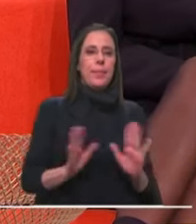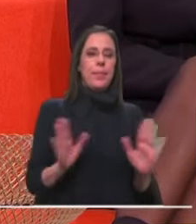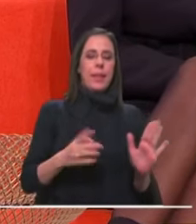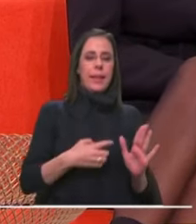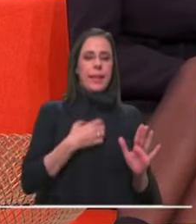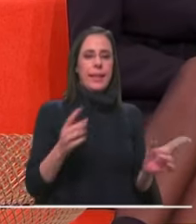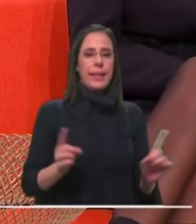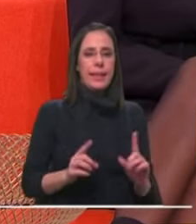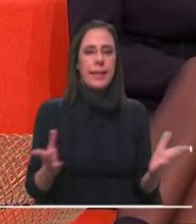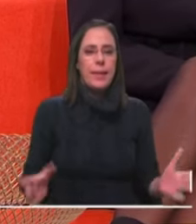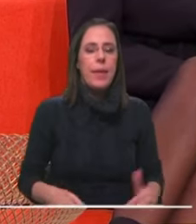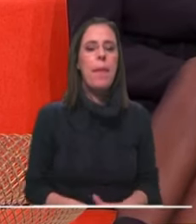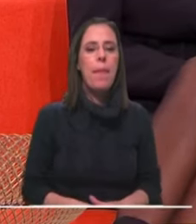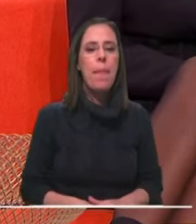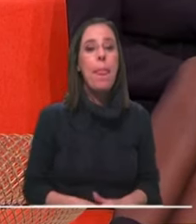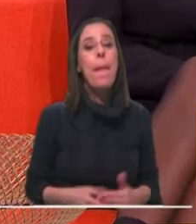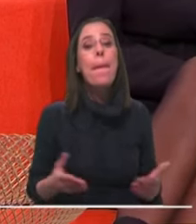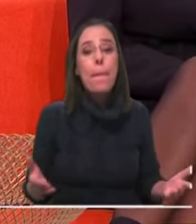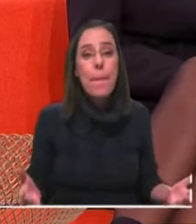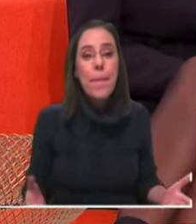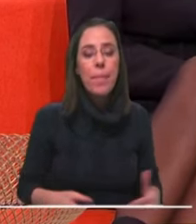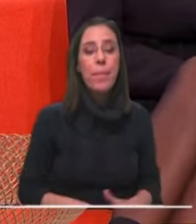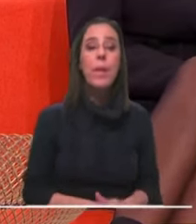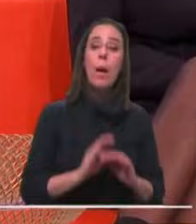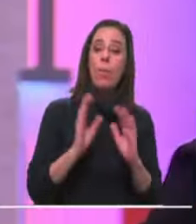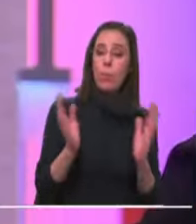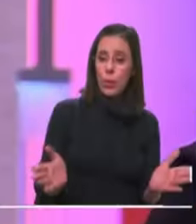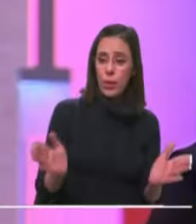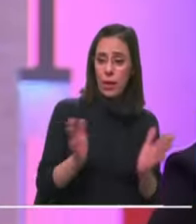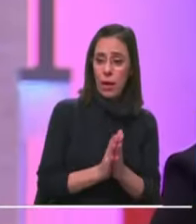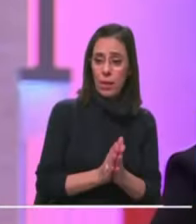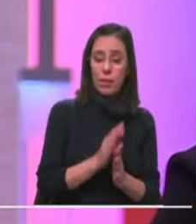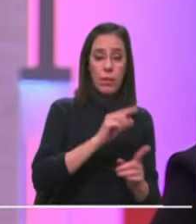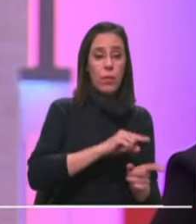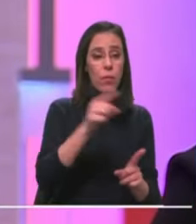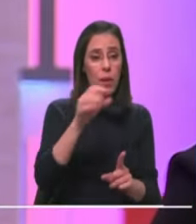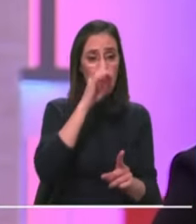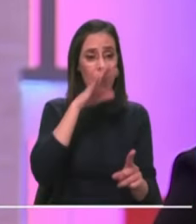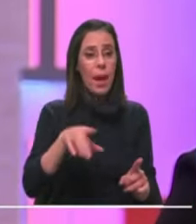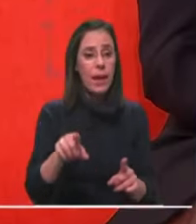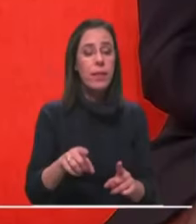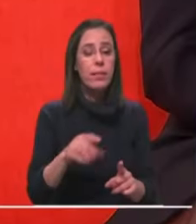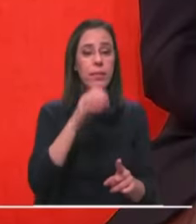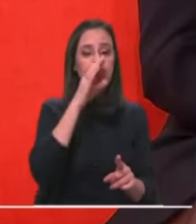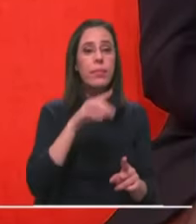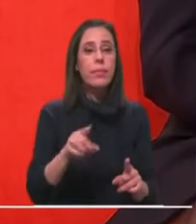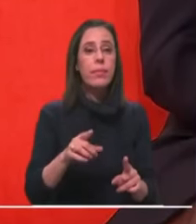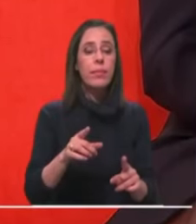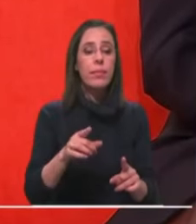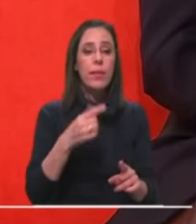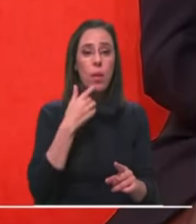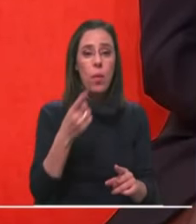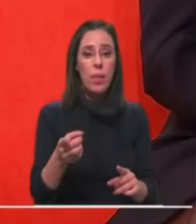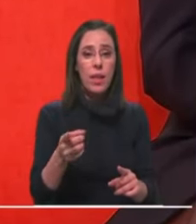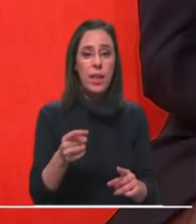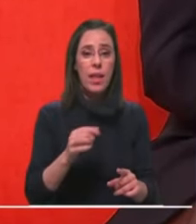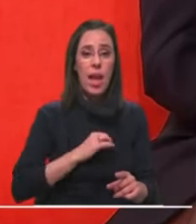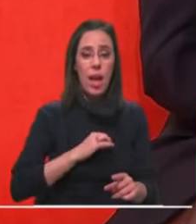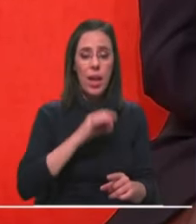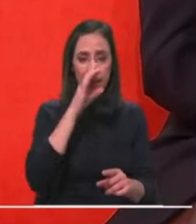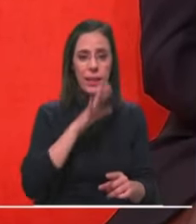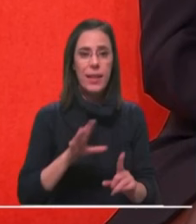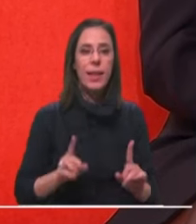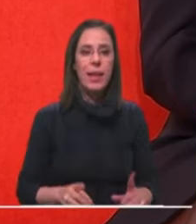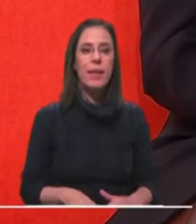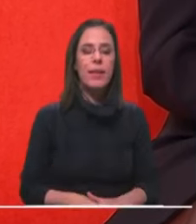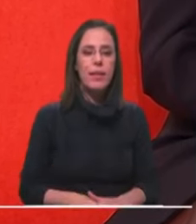fazia sentido portanto foi para a quinta sim fui para a quinta a nossa quinta Como diz euis Pois